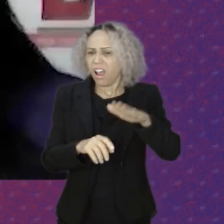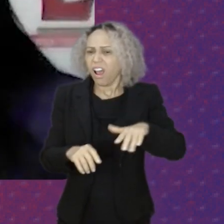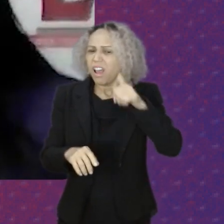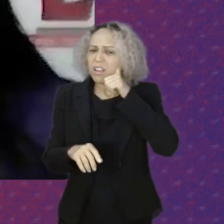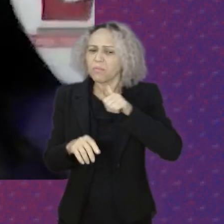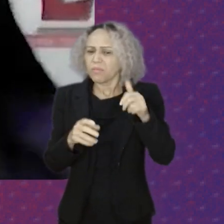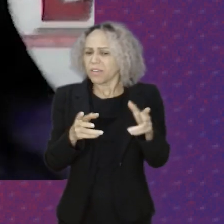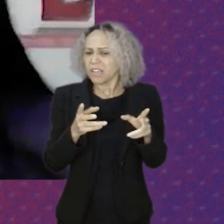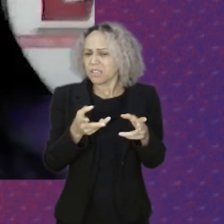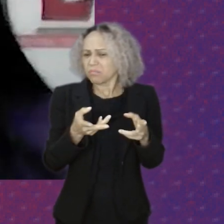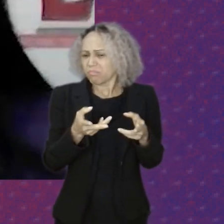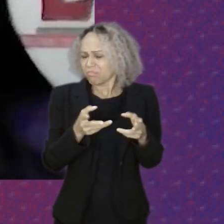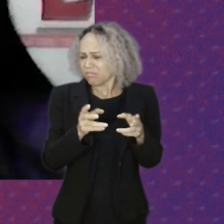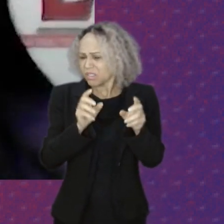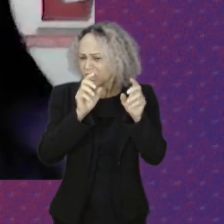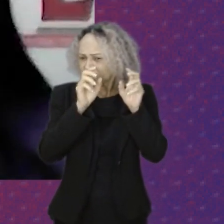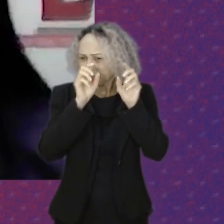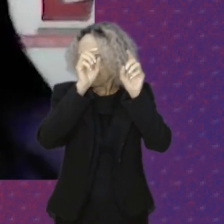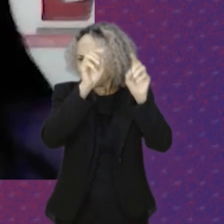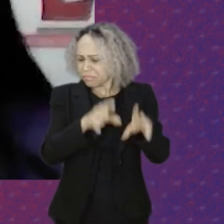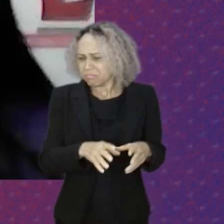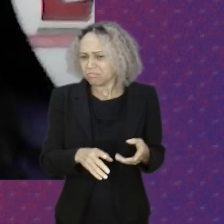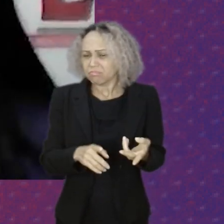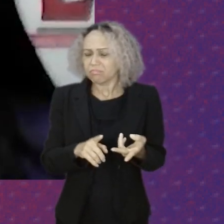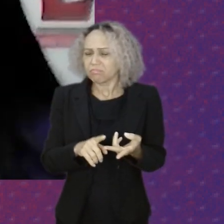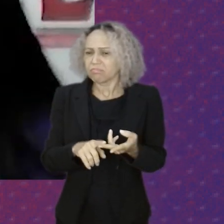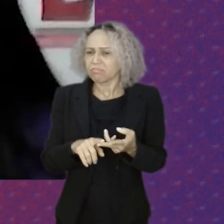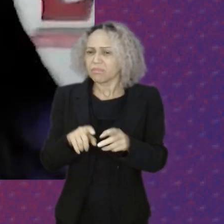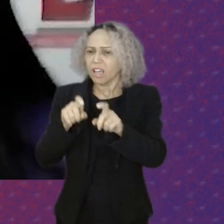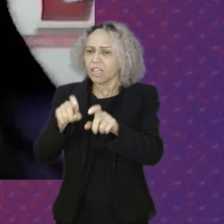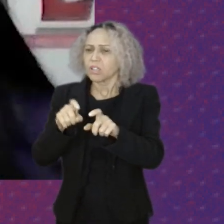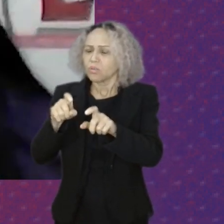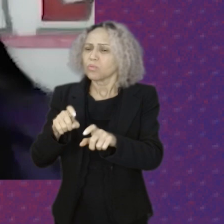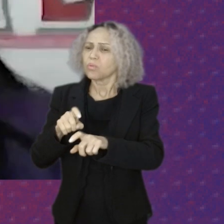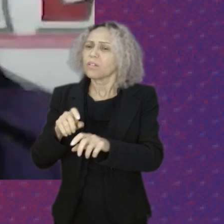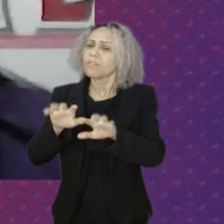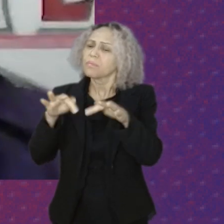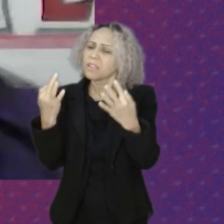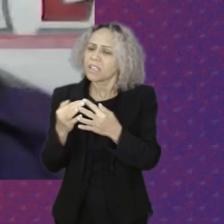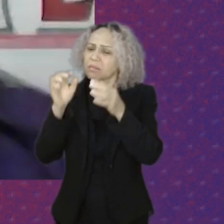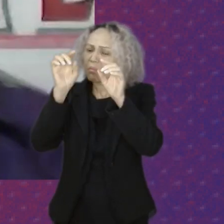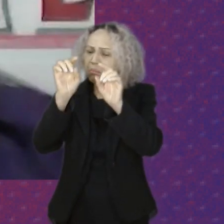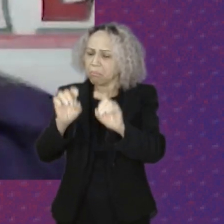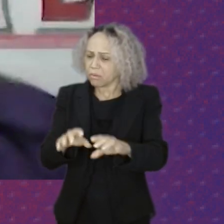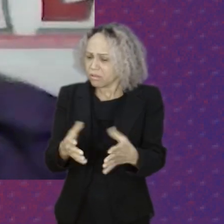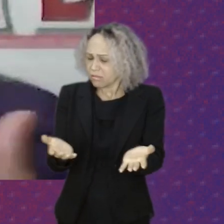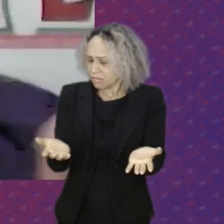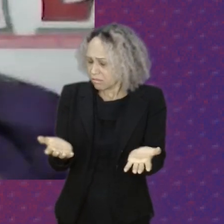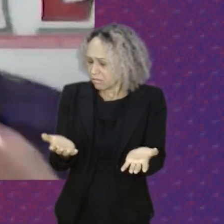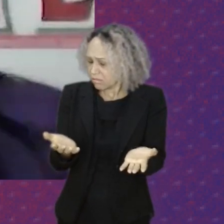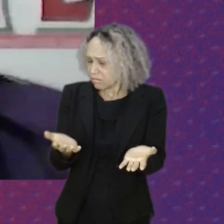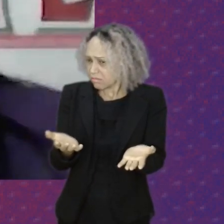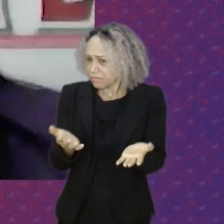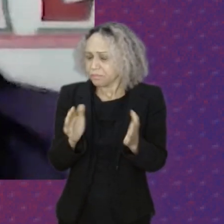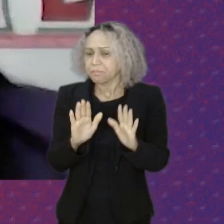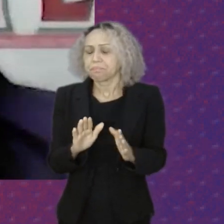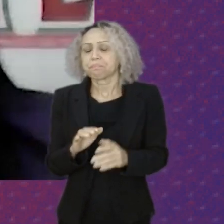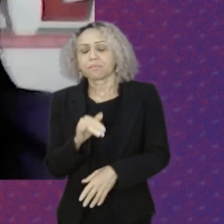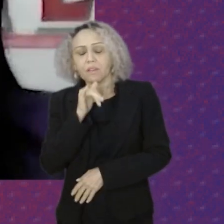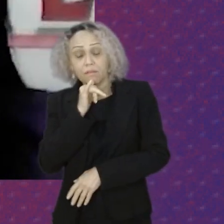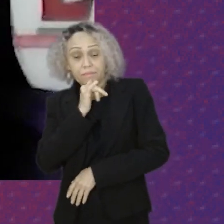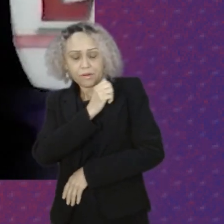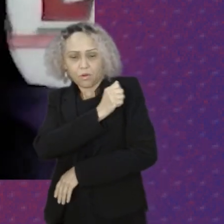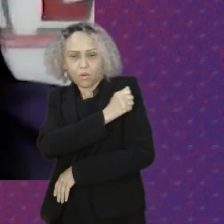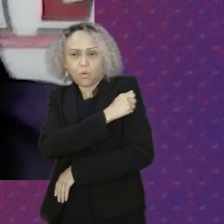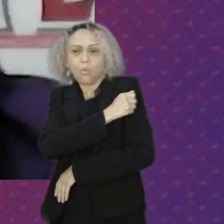enxergada, porque o que se quer é o estudo de alternância, aonde o aluno, o educando,